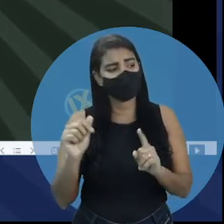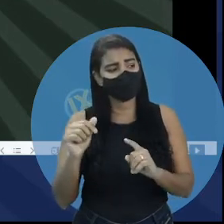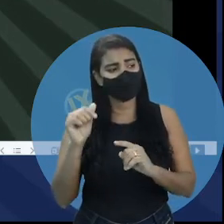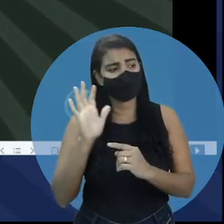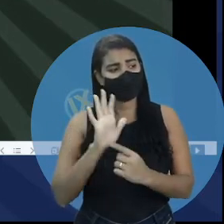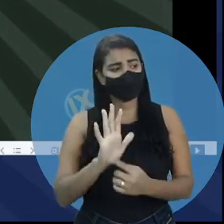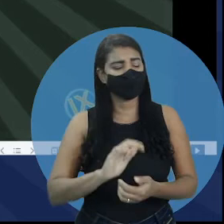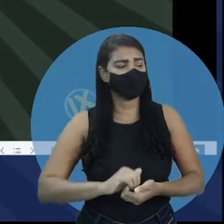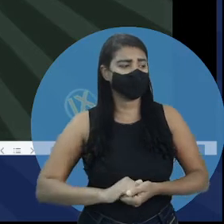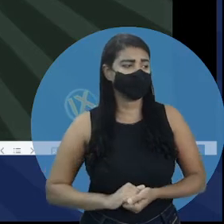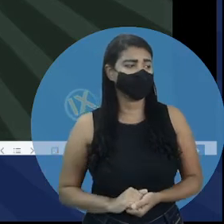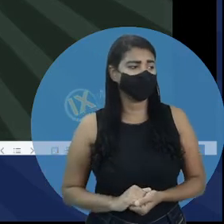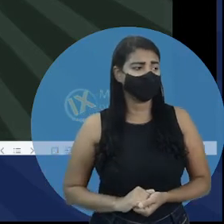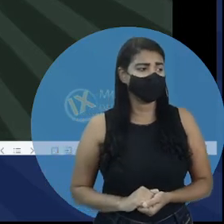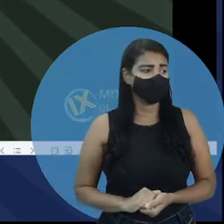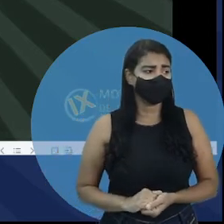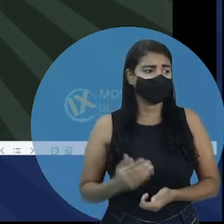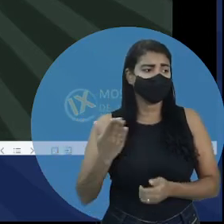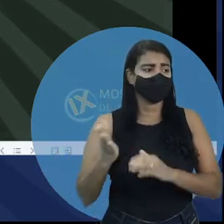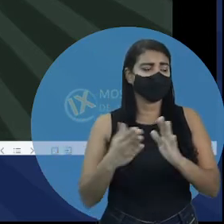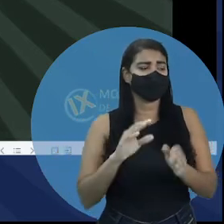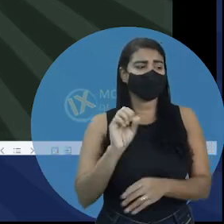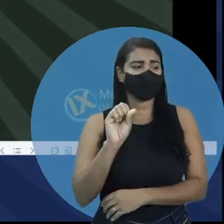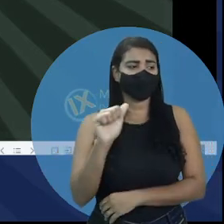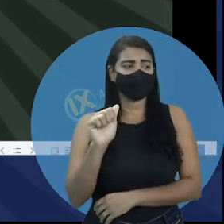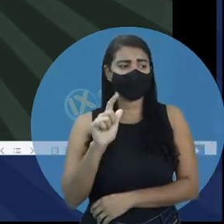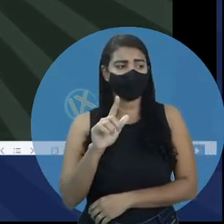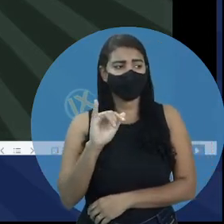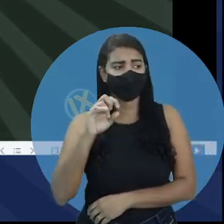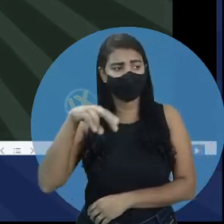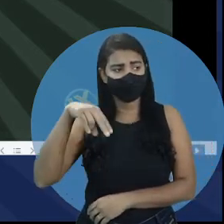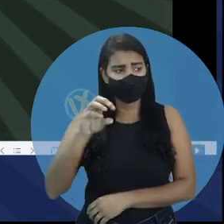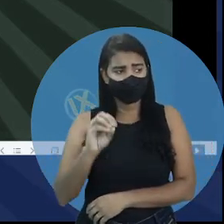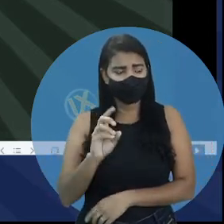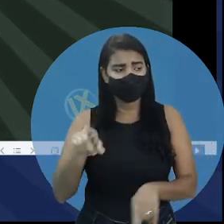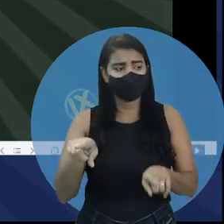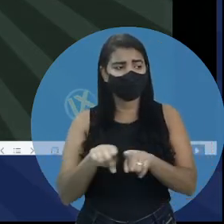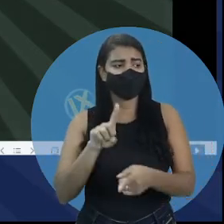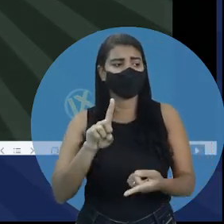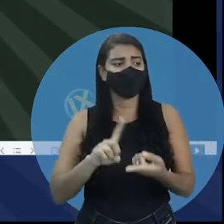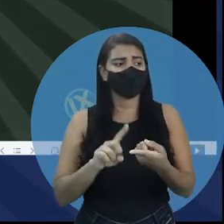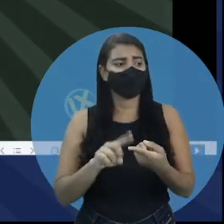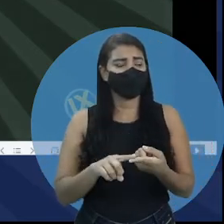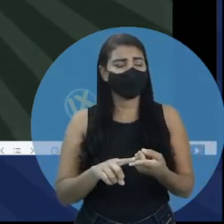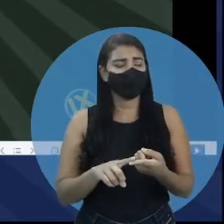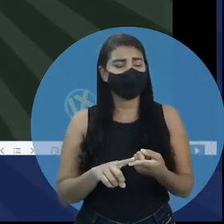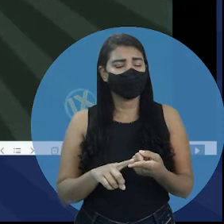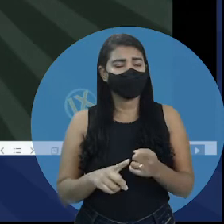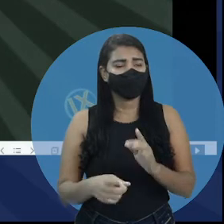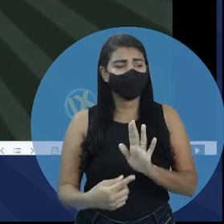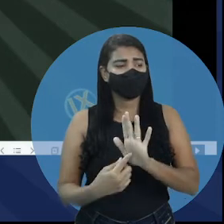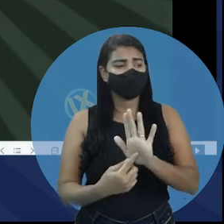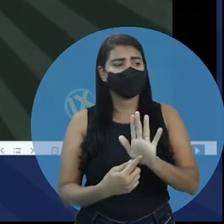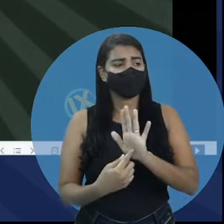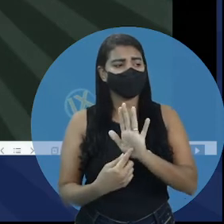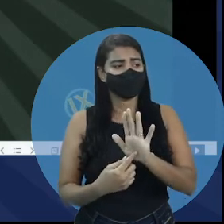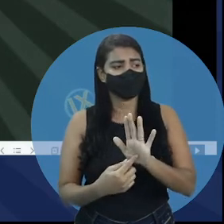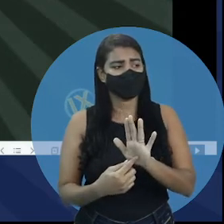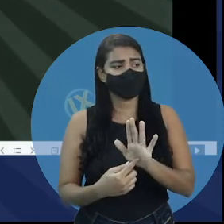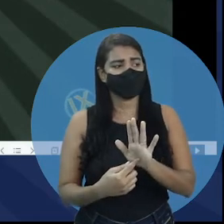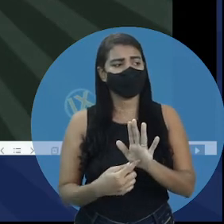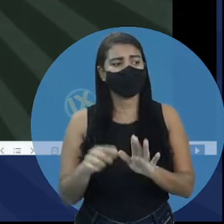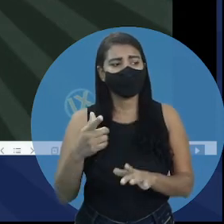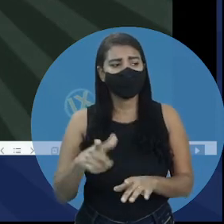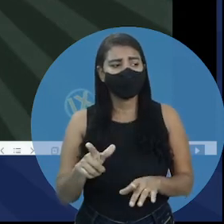Tá? Já os extratos salinos de Mirabilis jalapa, eles também, né, apresentaram potencial ovicida, porque a gente não